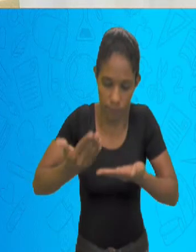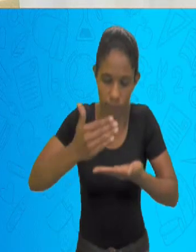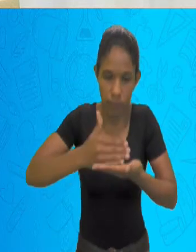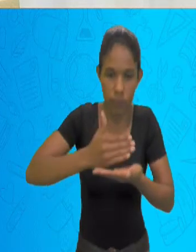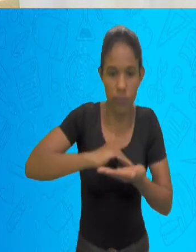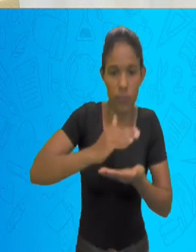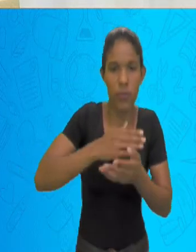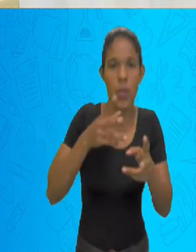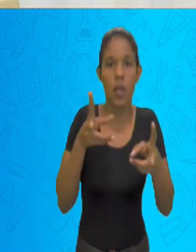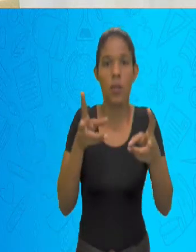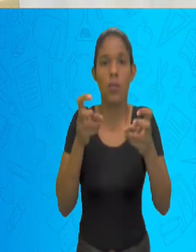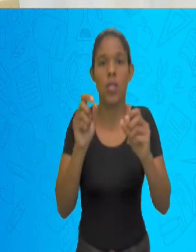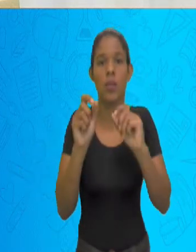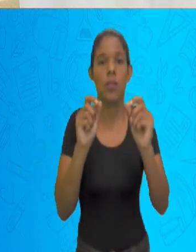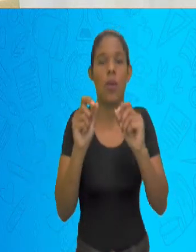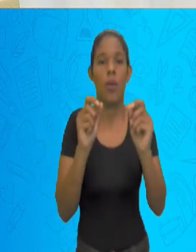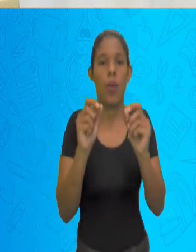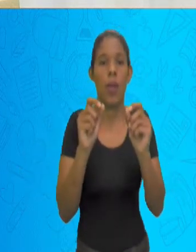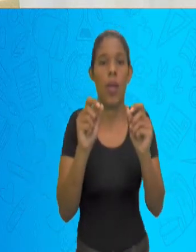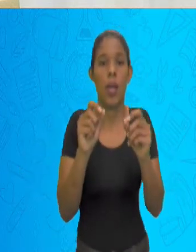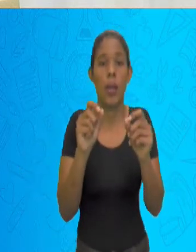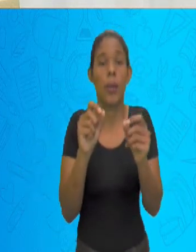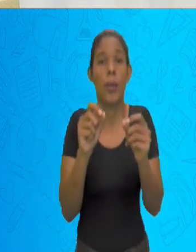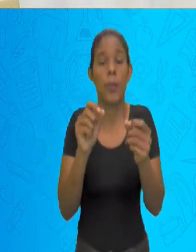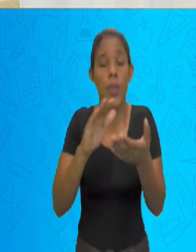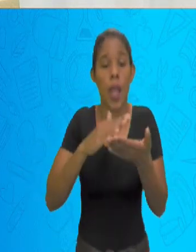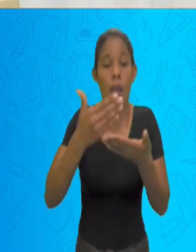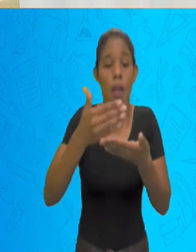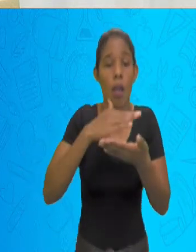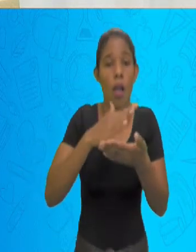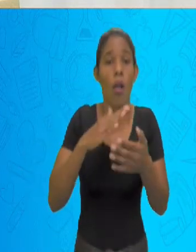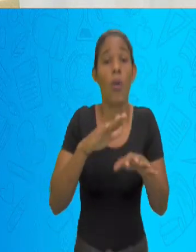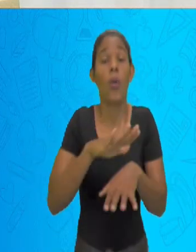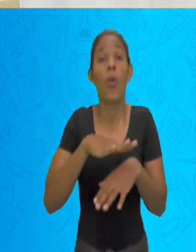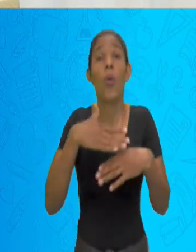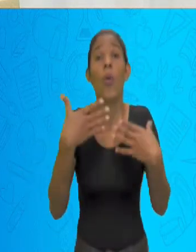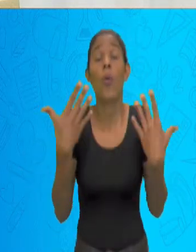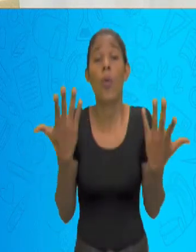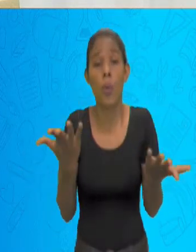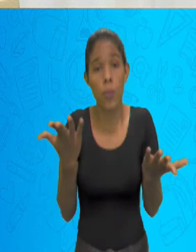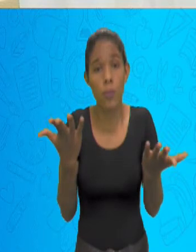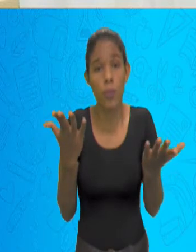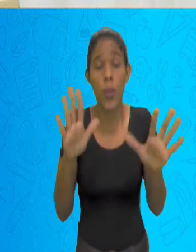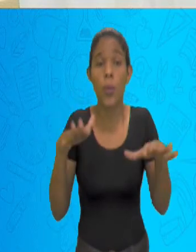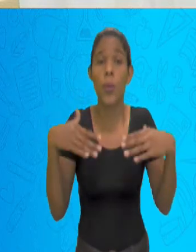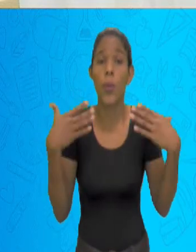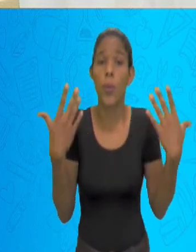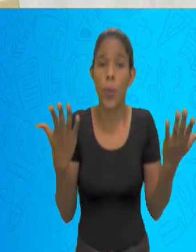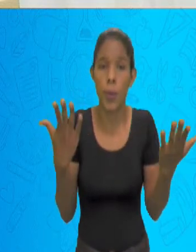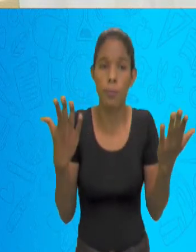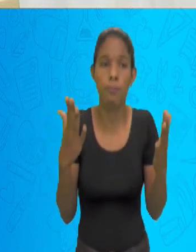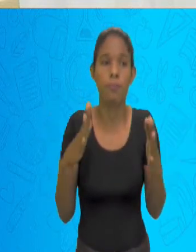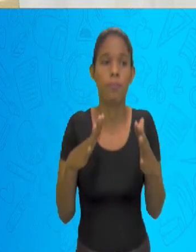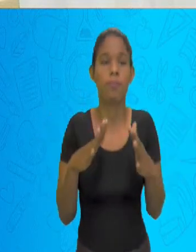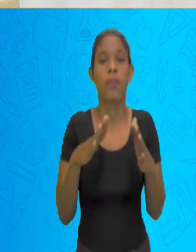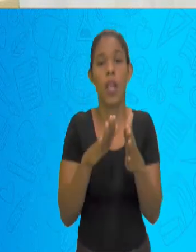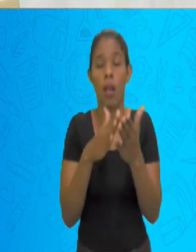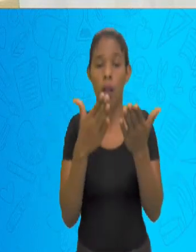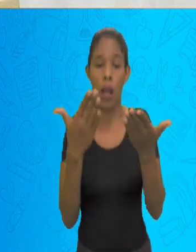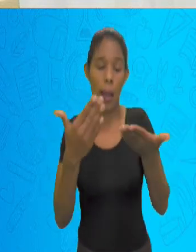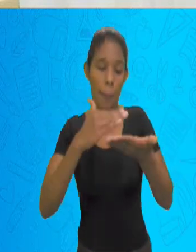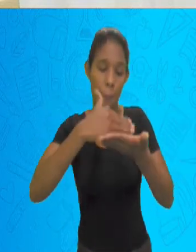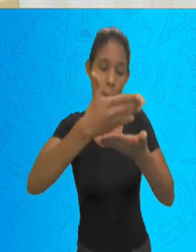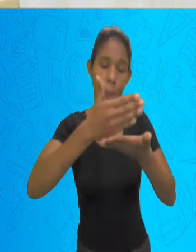apresenta? Vou abrir a minha e você abre a sua aí na sua casa. Quando nós abrimos